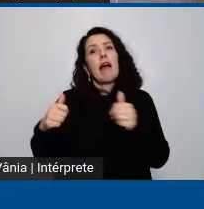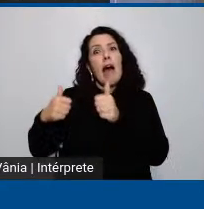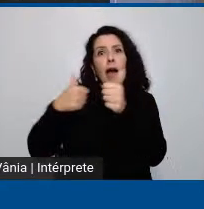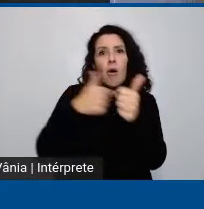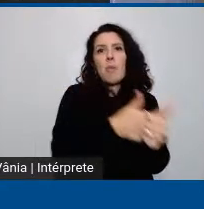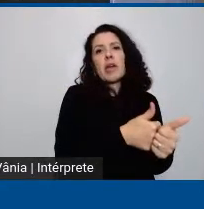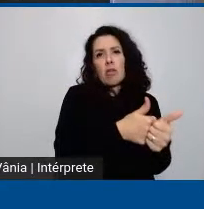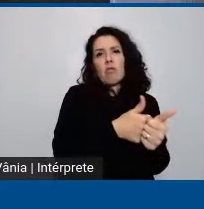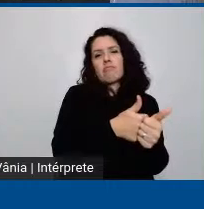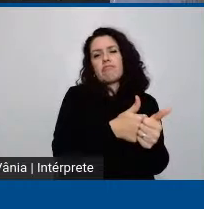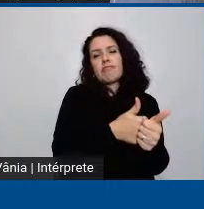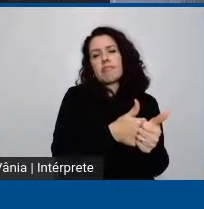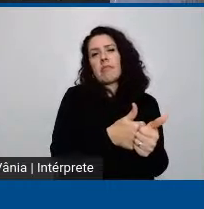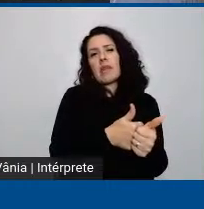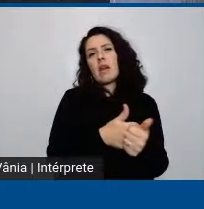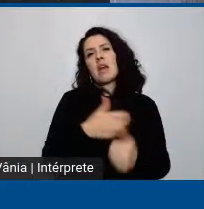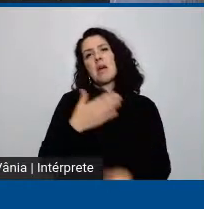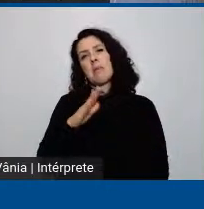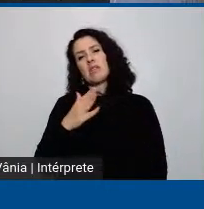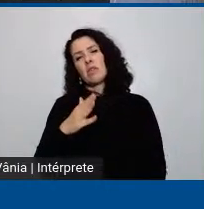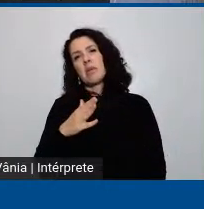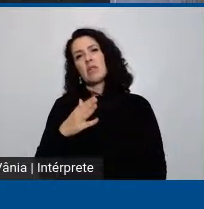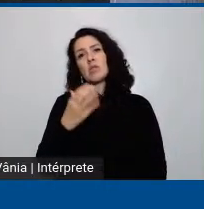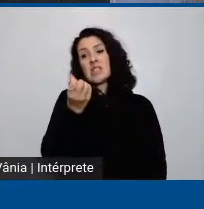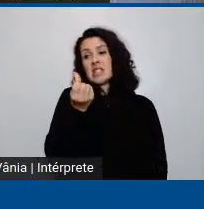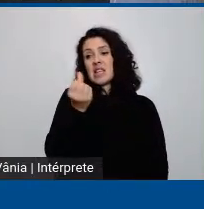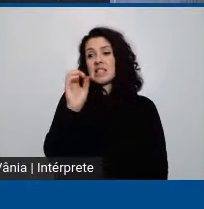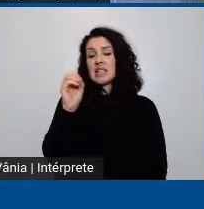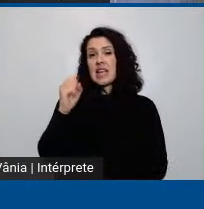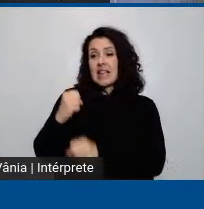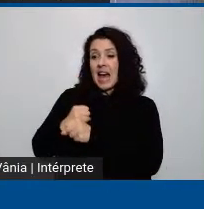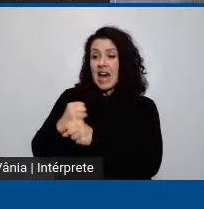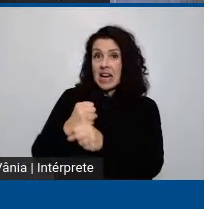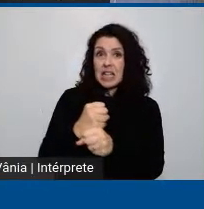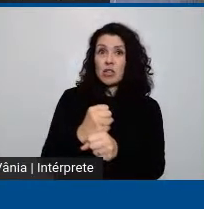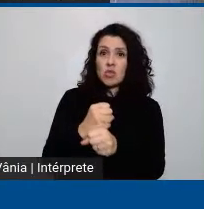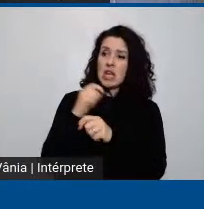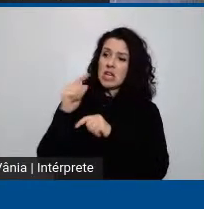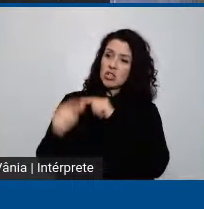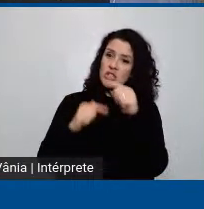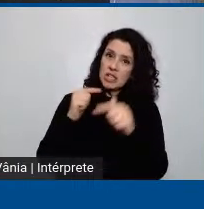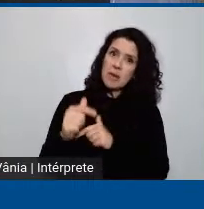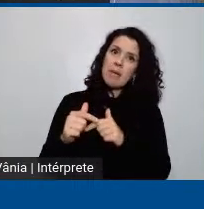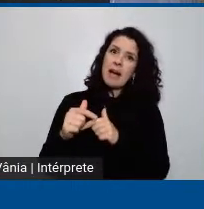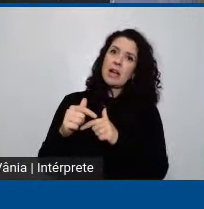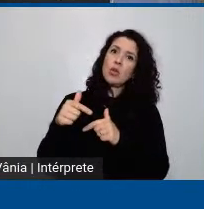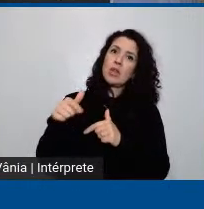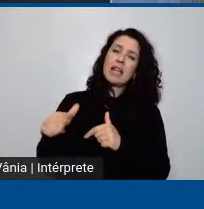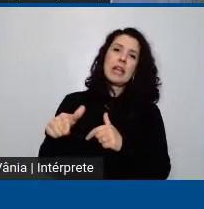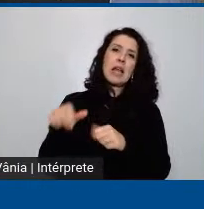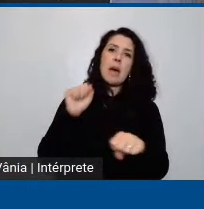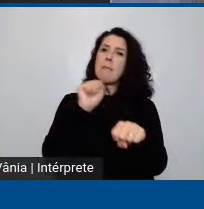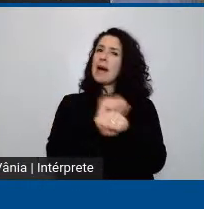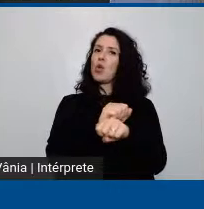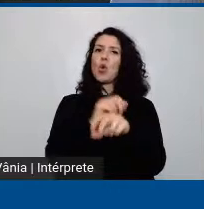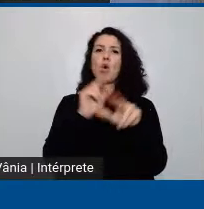praticamente cerca de 60 anos de atividades praticamente ininterruptas, né?